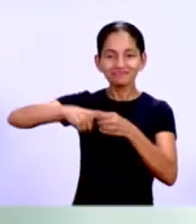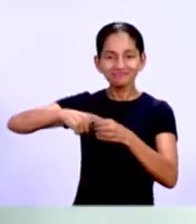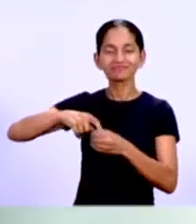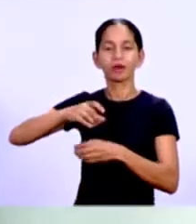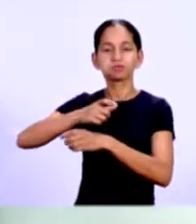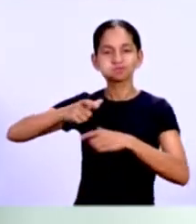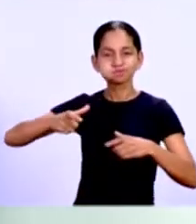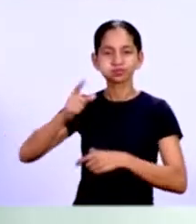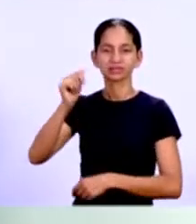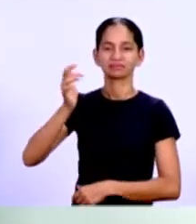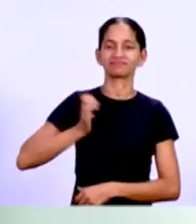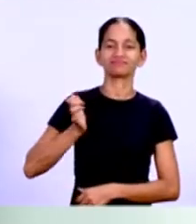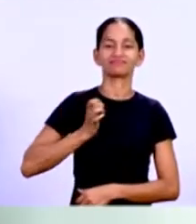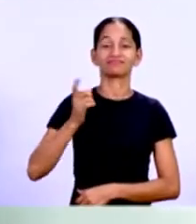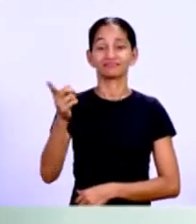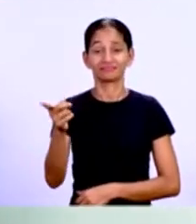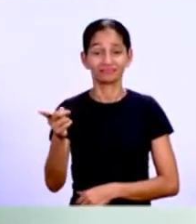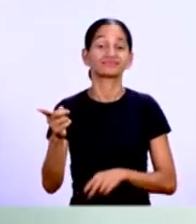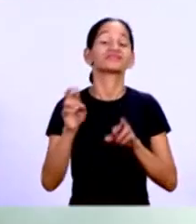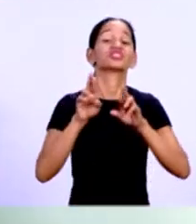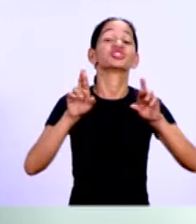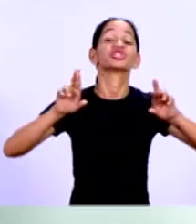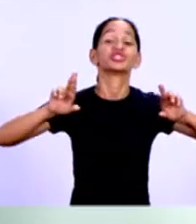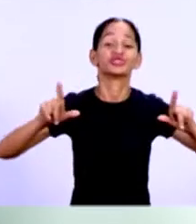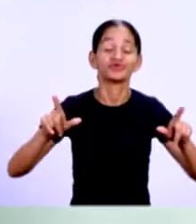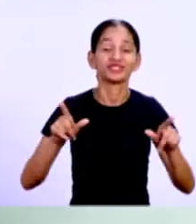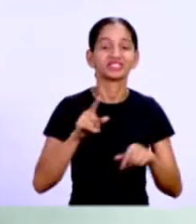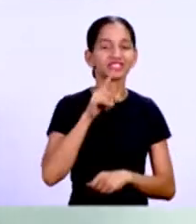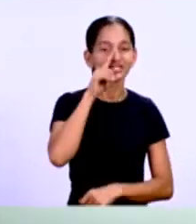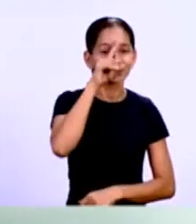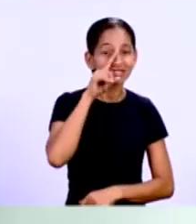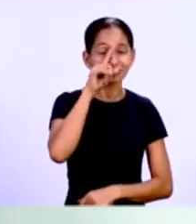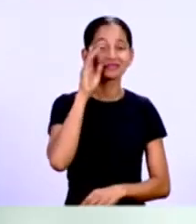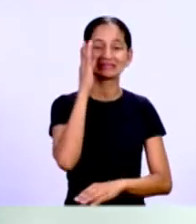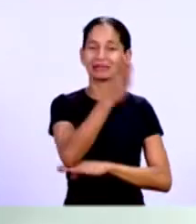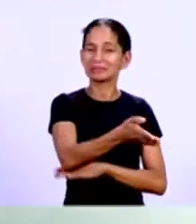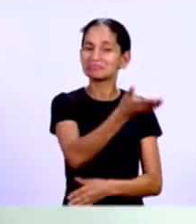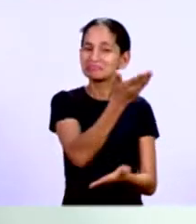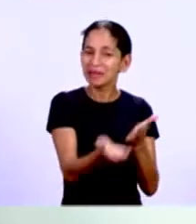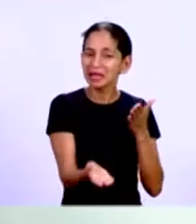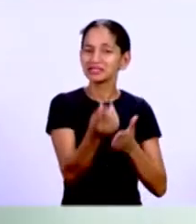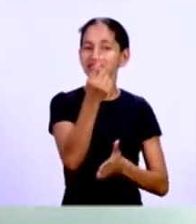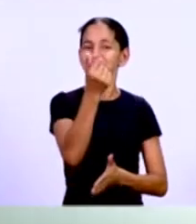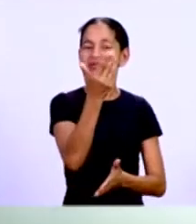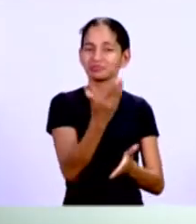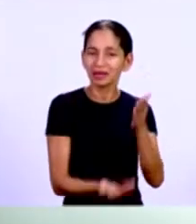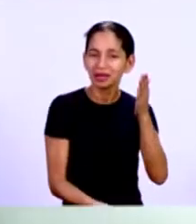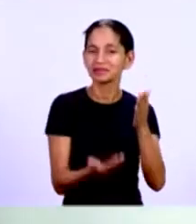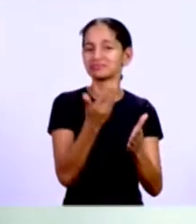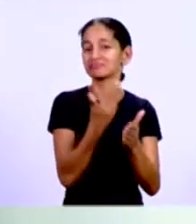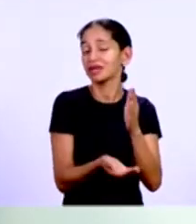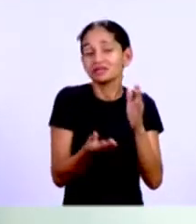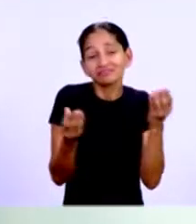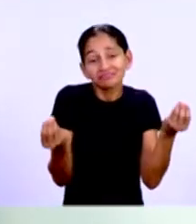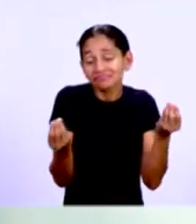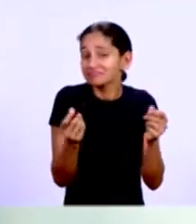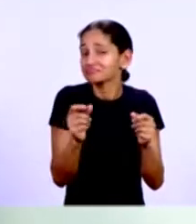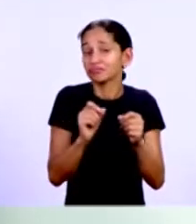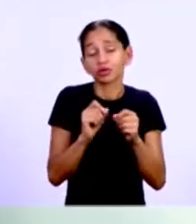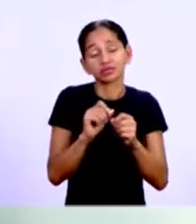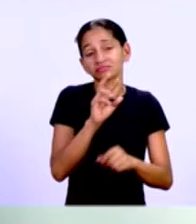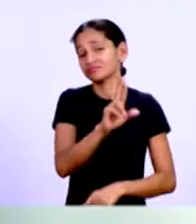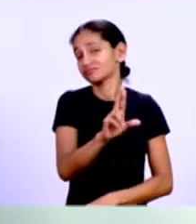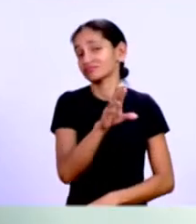risco é aquela possibilidade de acontecer algo negativo, como a gente comentou, independente da vontade humana, mas que